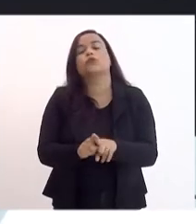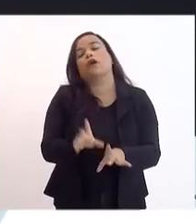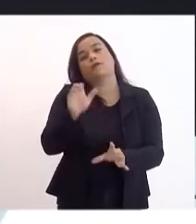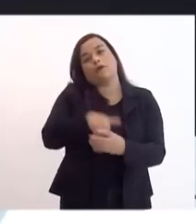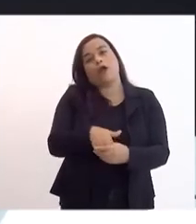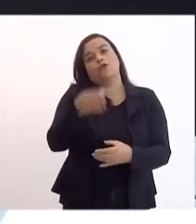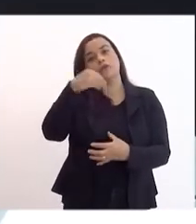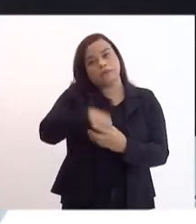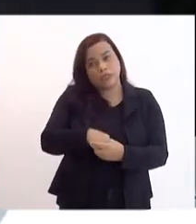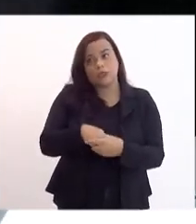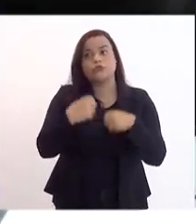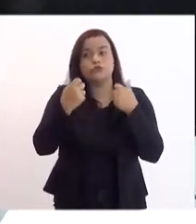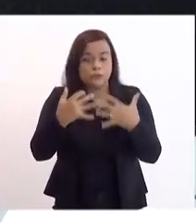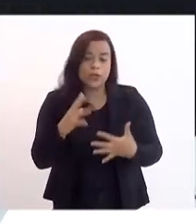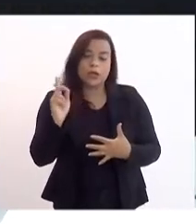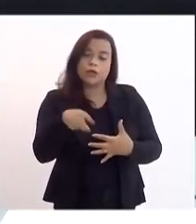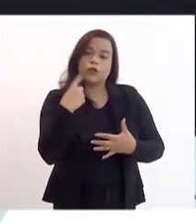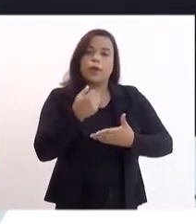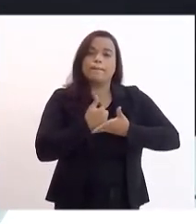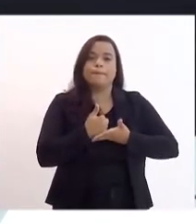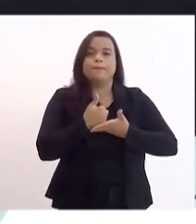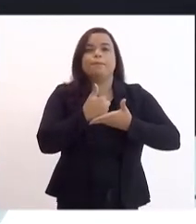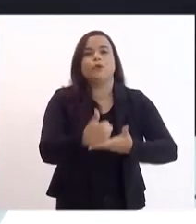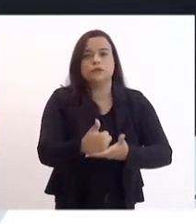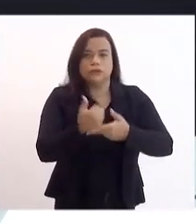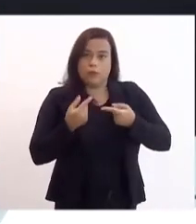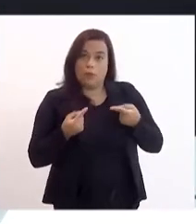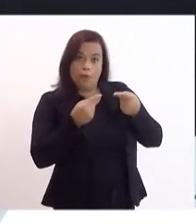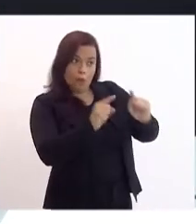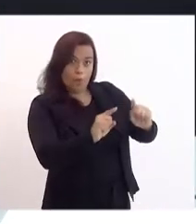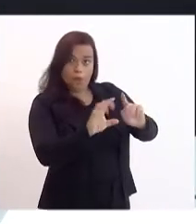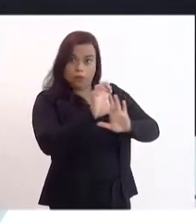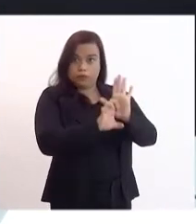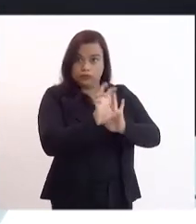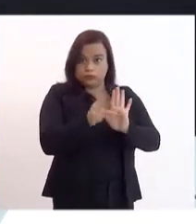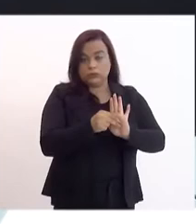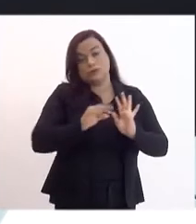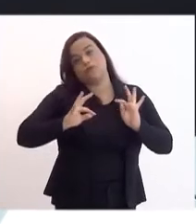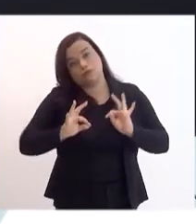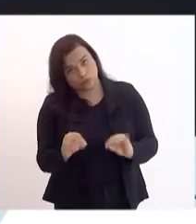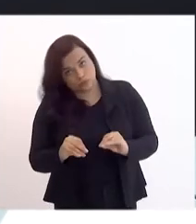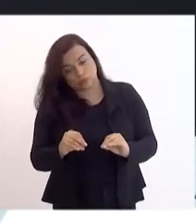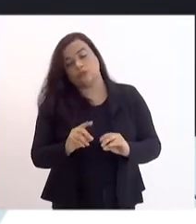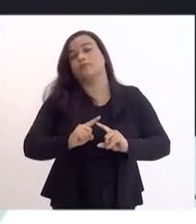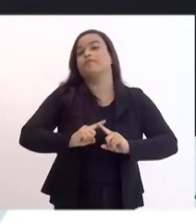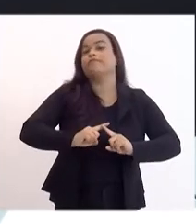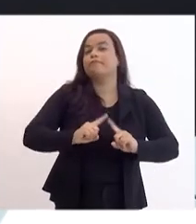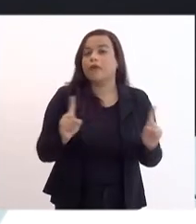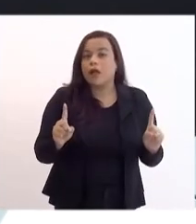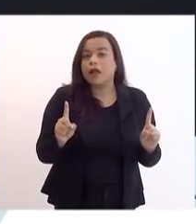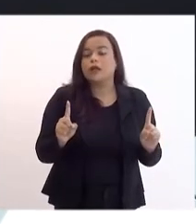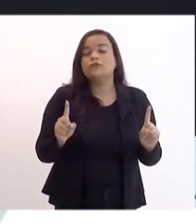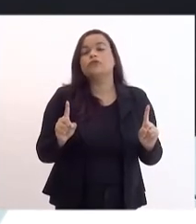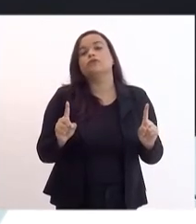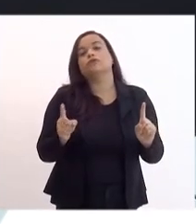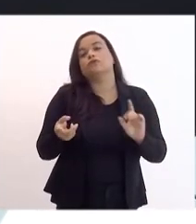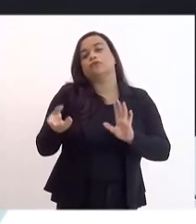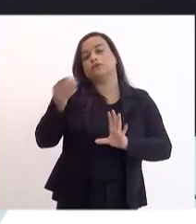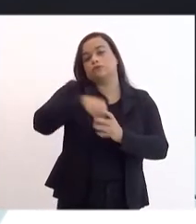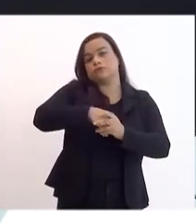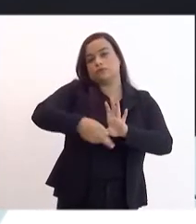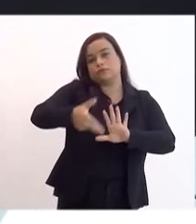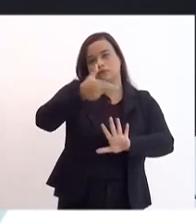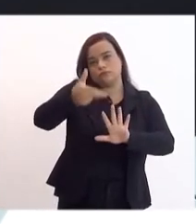dizer que a gente se posicionou contrário a todas as emendas, mas que o regimento